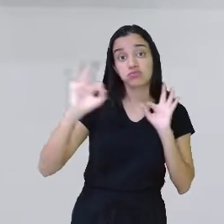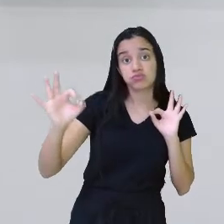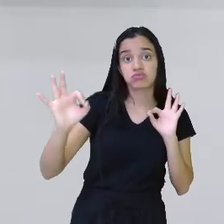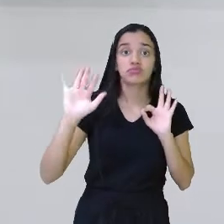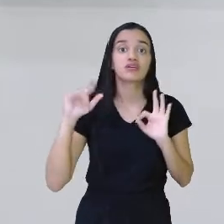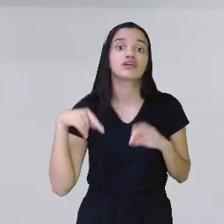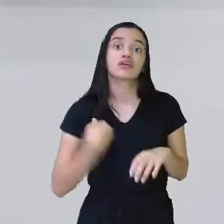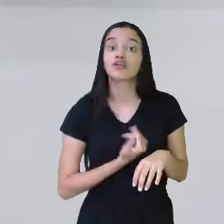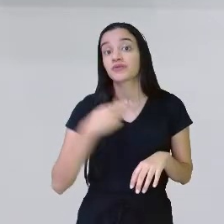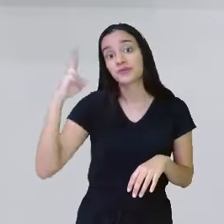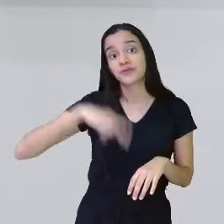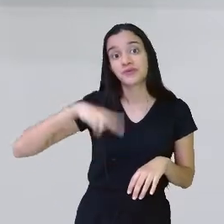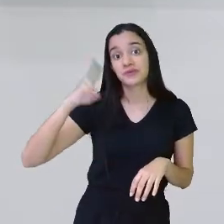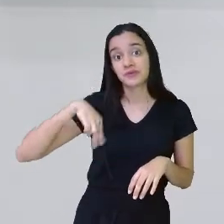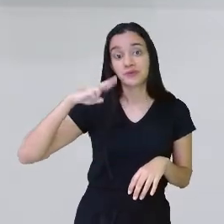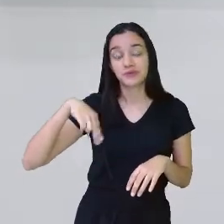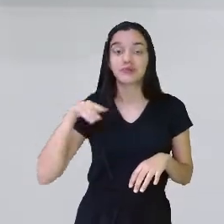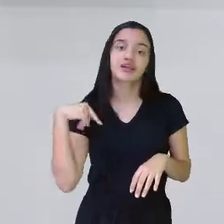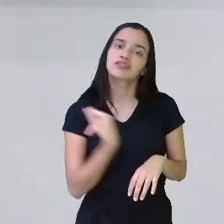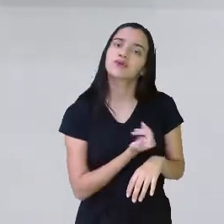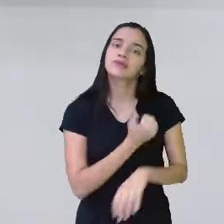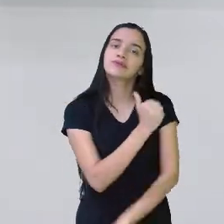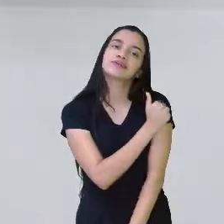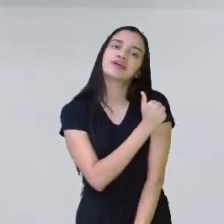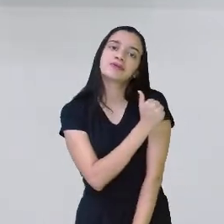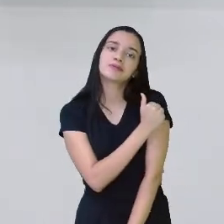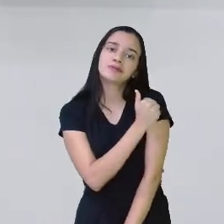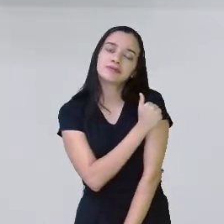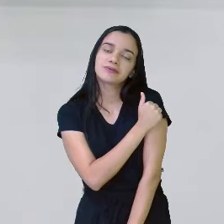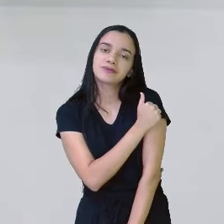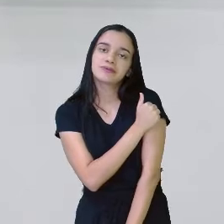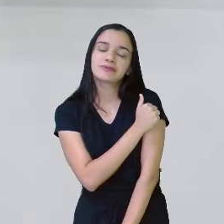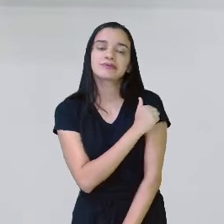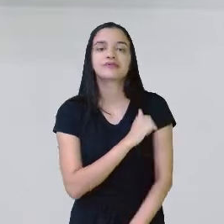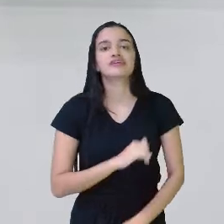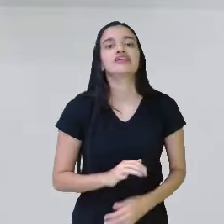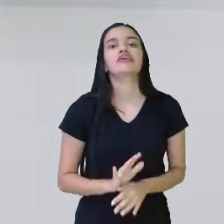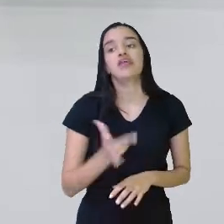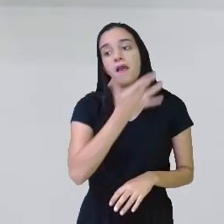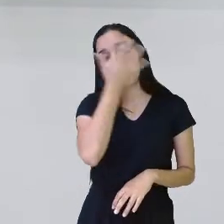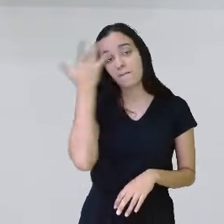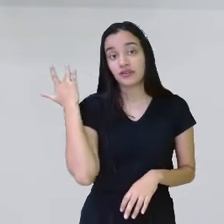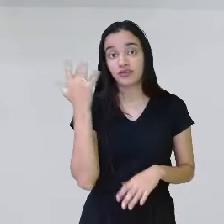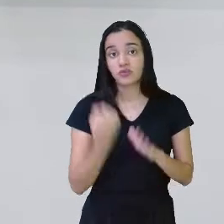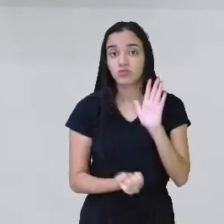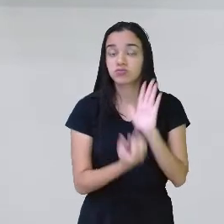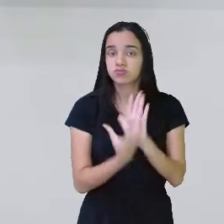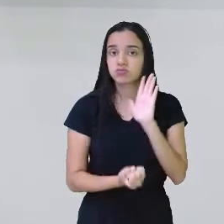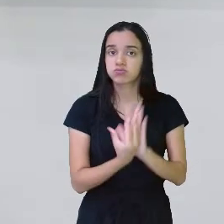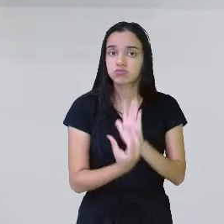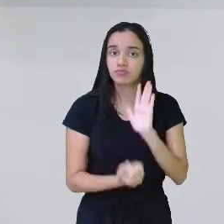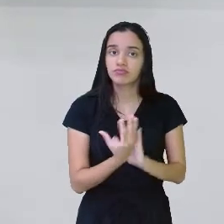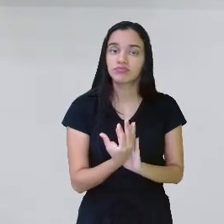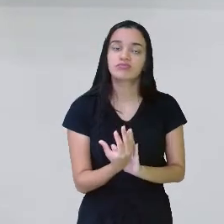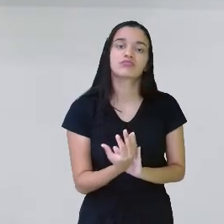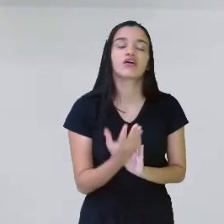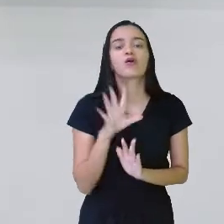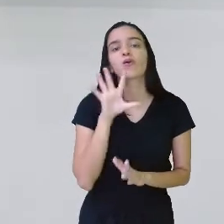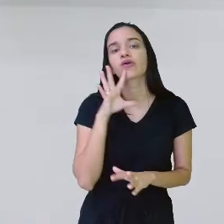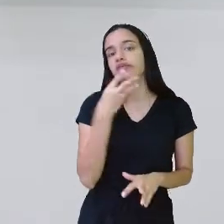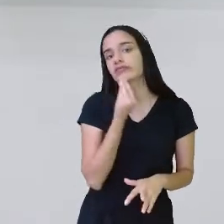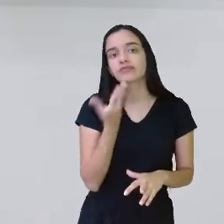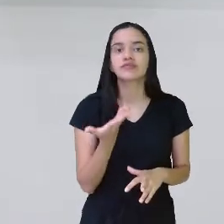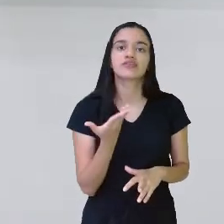E a gente nunca, enquanto estudantes, né, enquanto pessoas que produzem conhecimento, a gente nunca